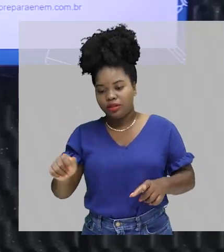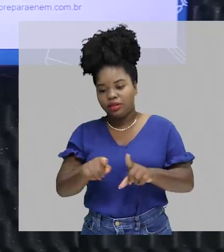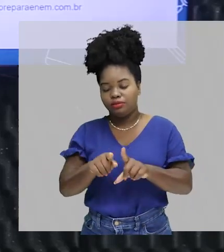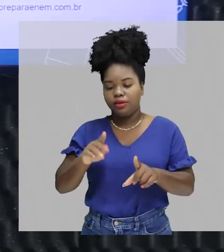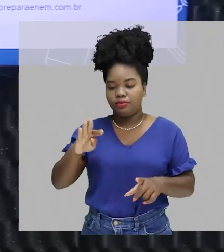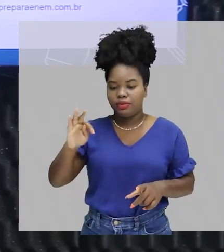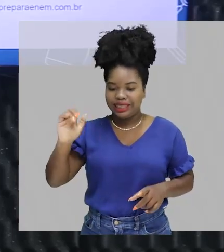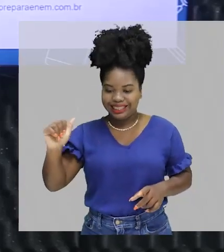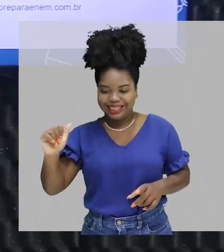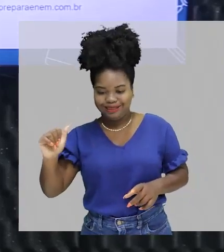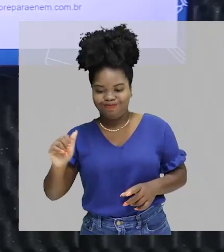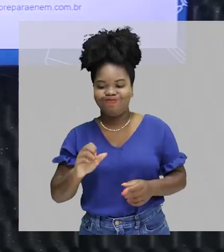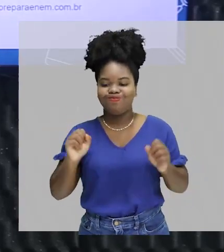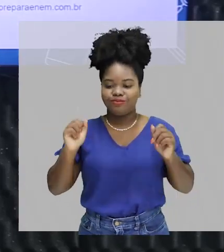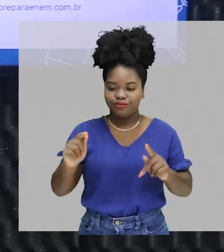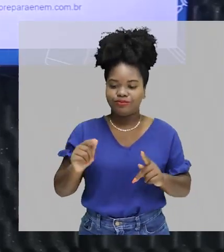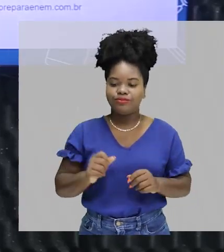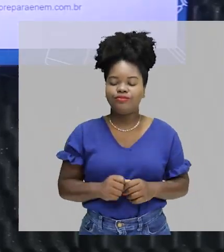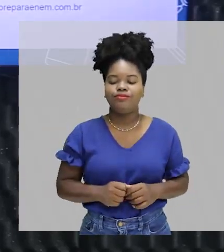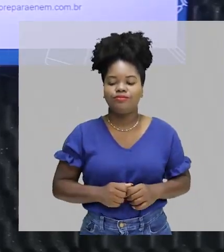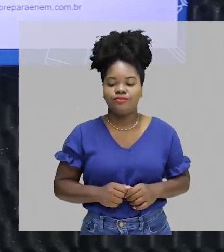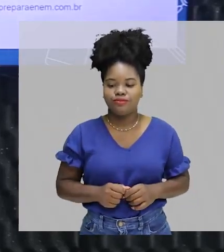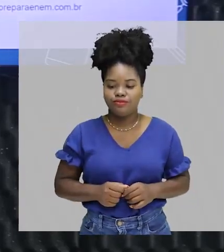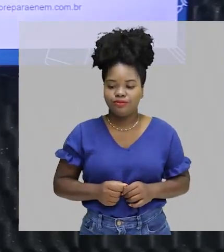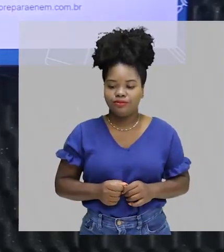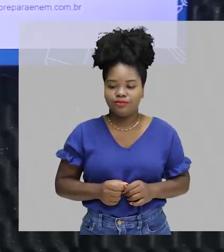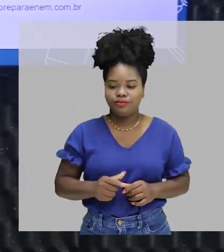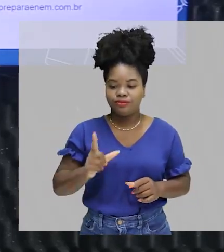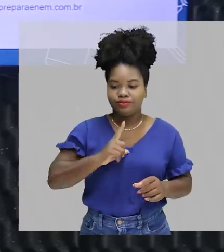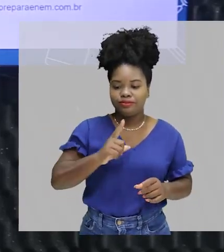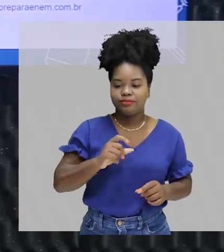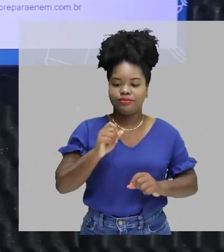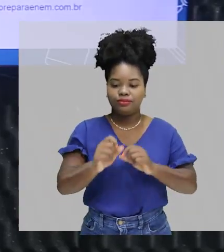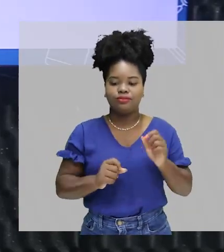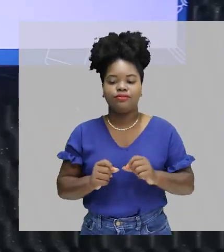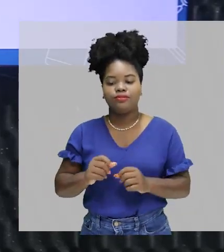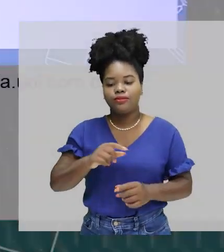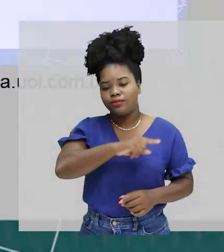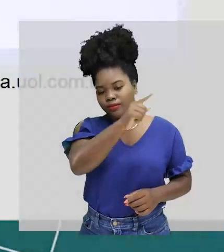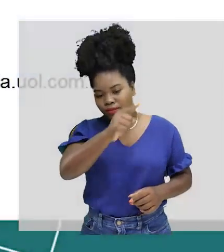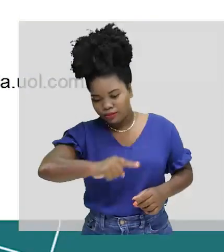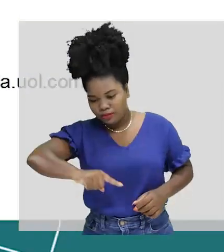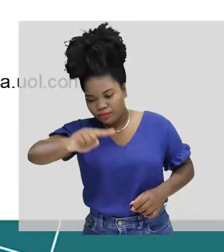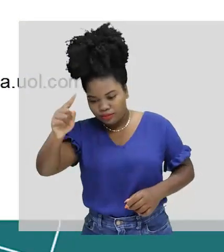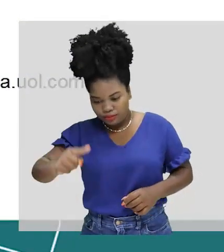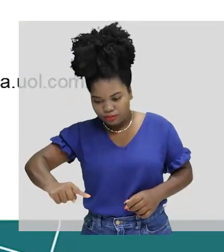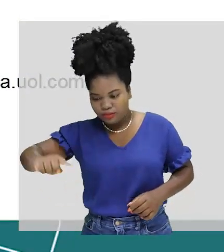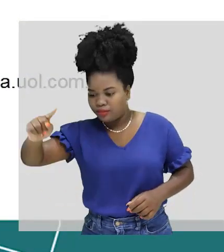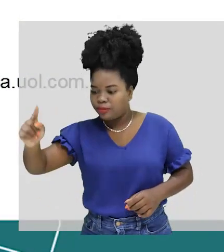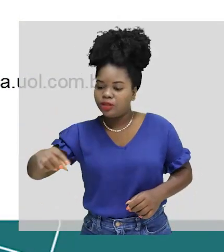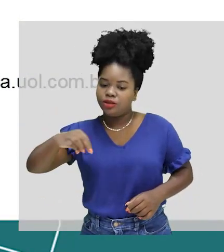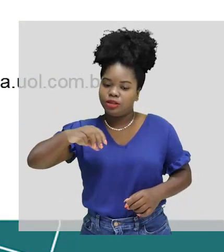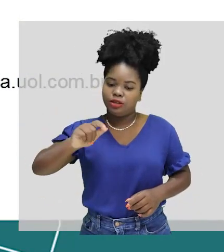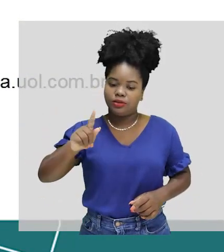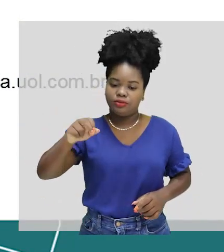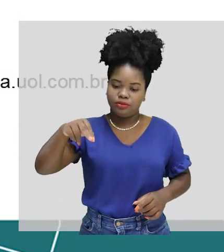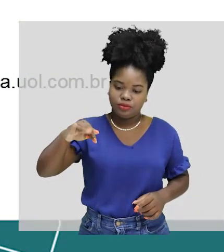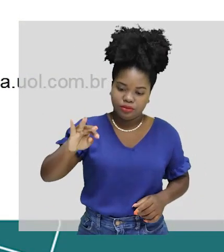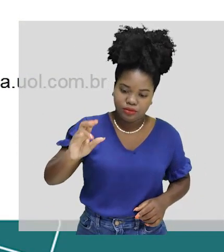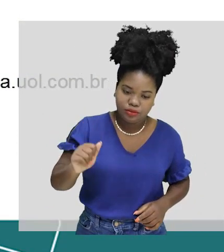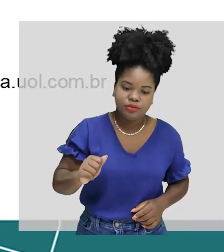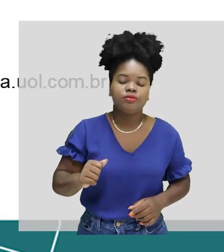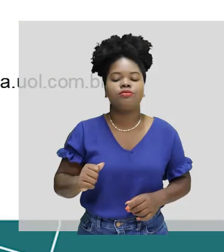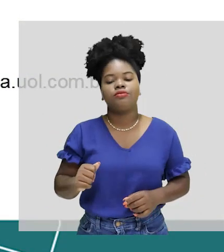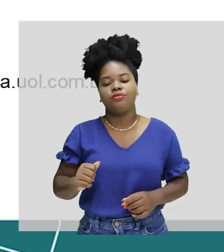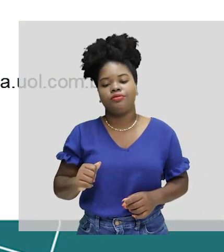liberação desse excesso de energia, através de ondas eletromagnéticas ou de partículas, certo? Também aqui a